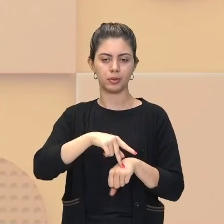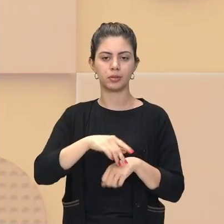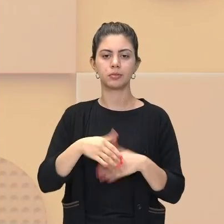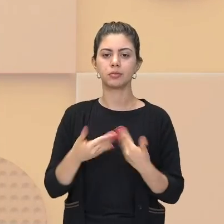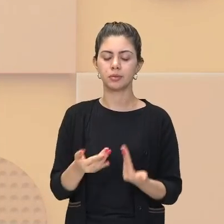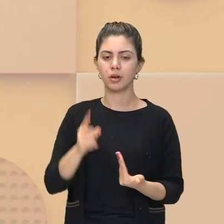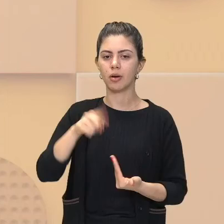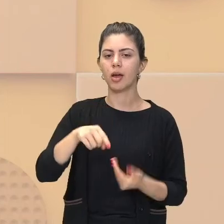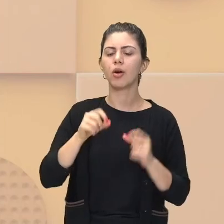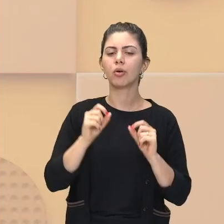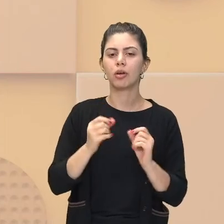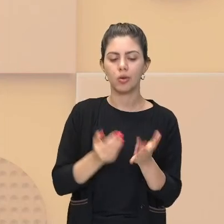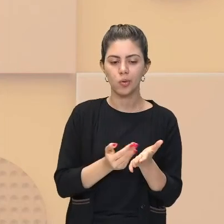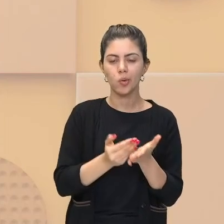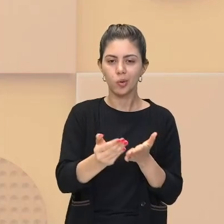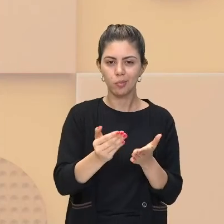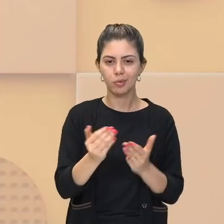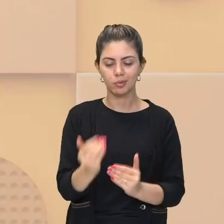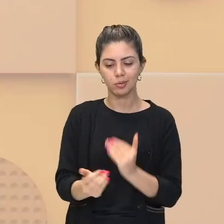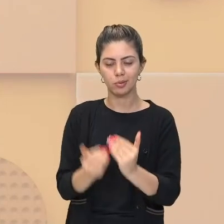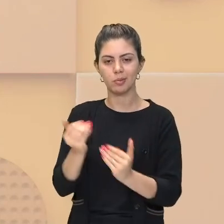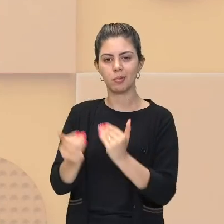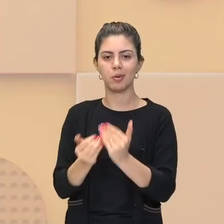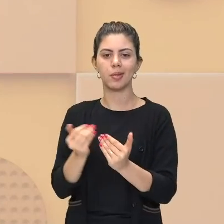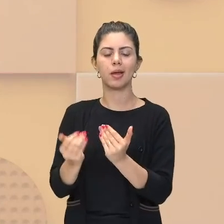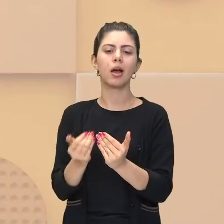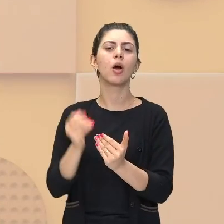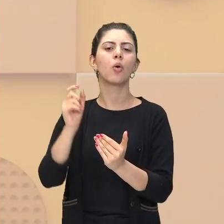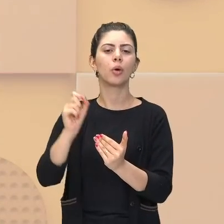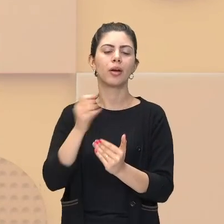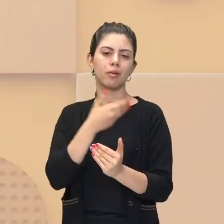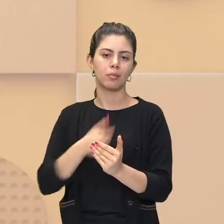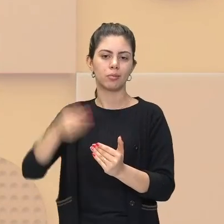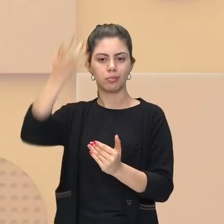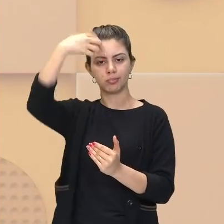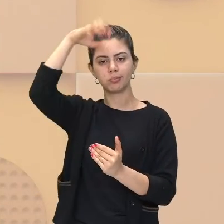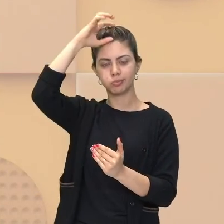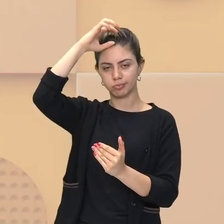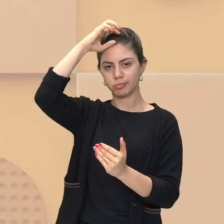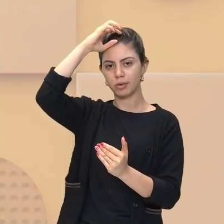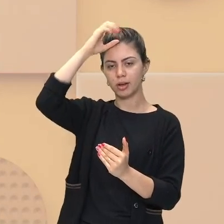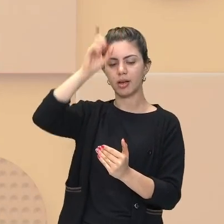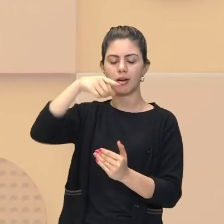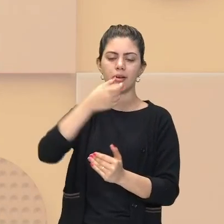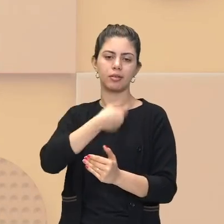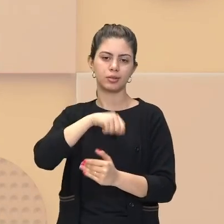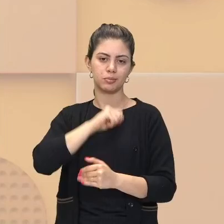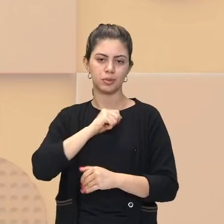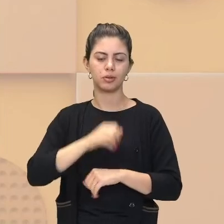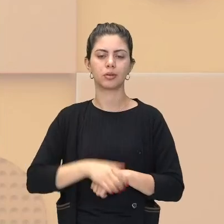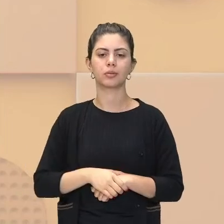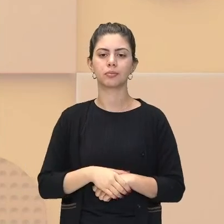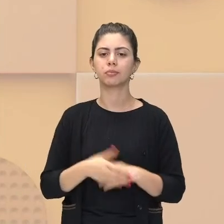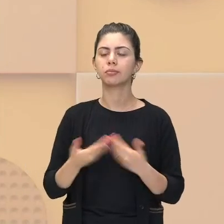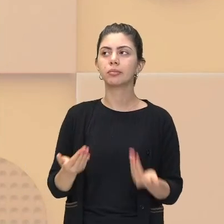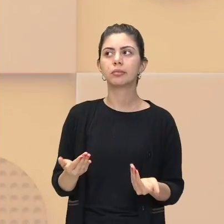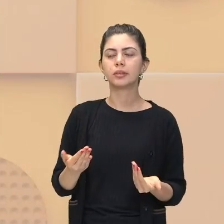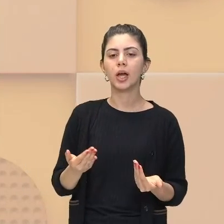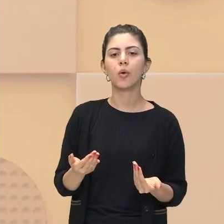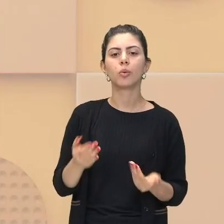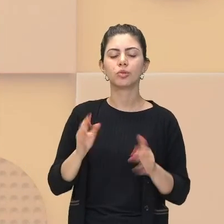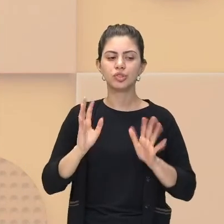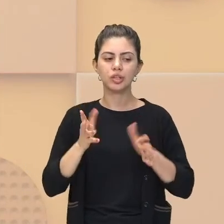o início desse processo de formação da monarquia nacional espanhola. E agora que